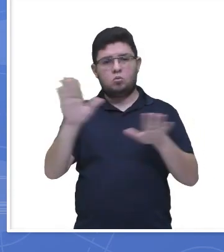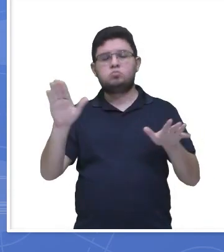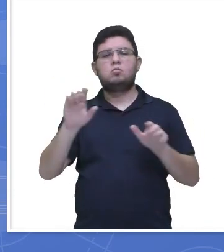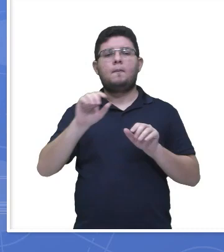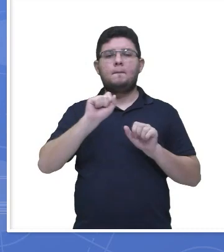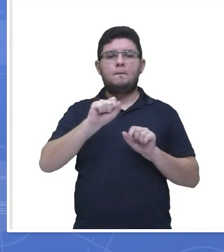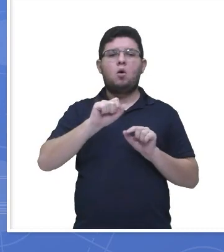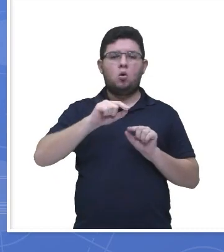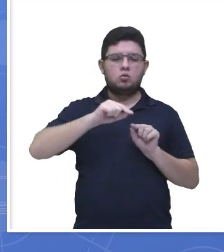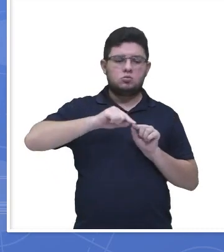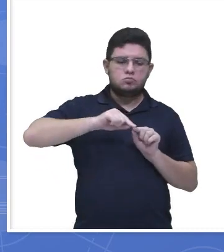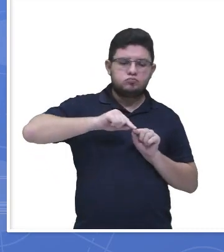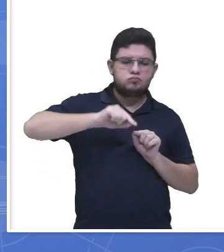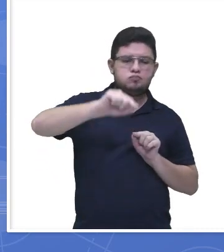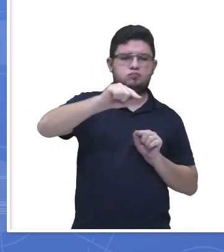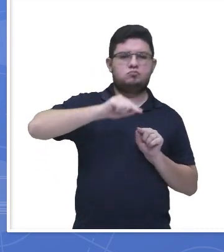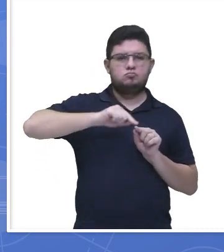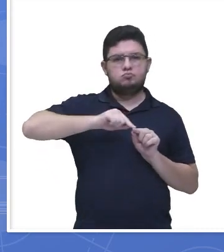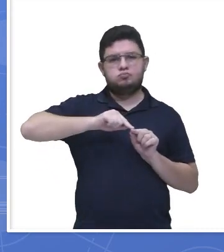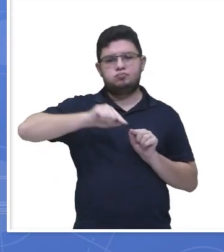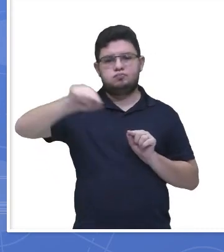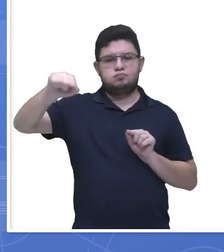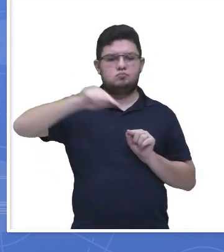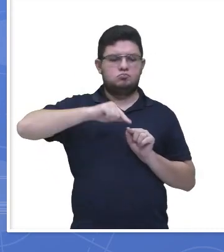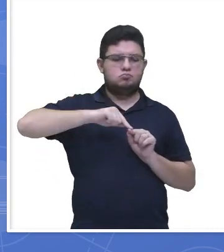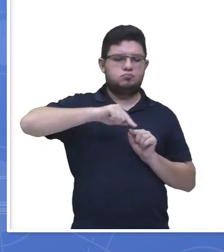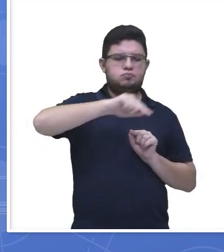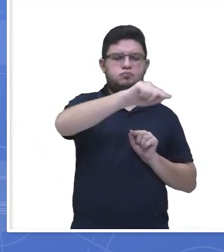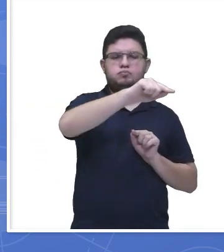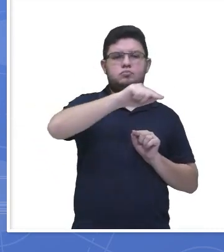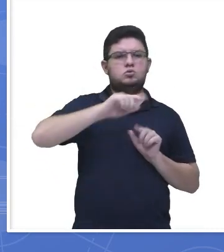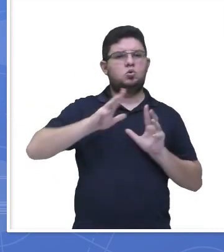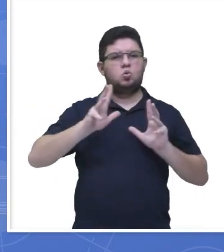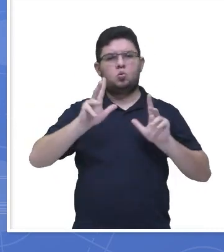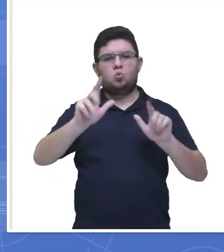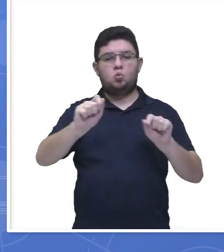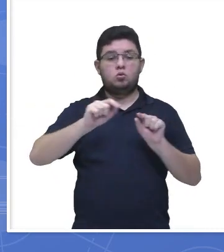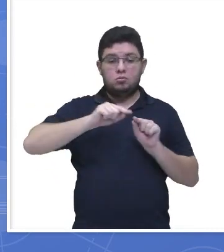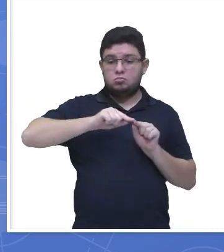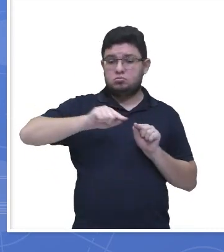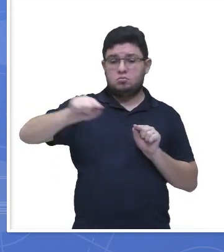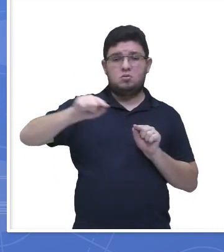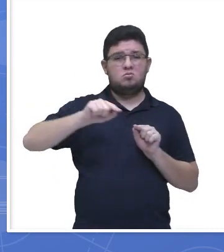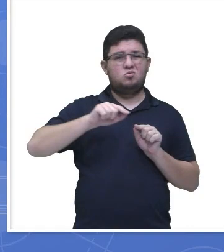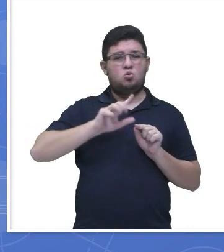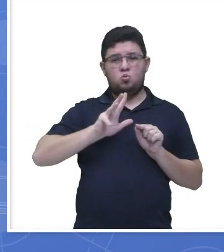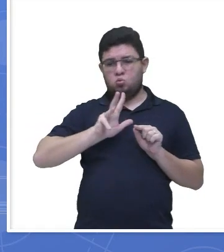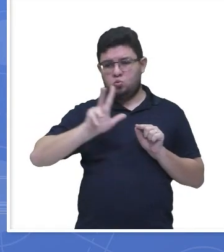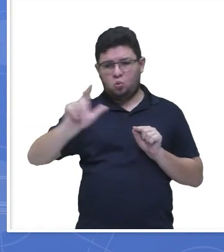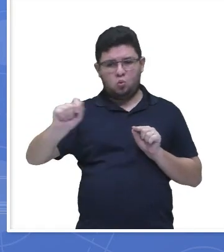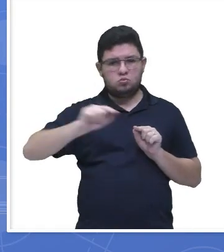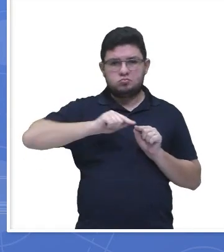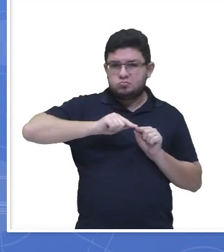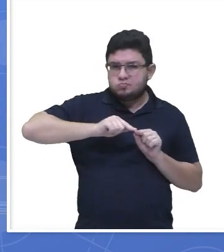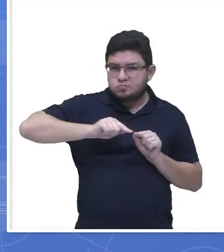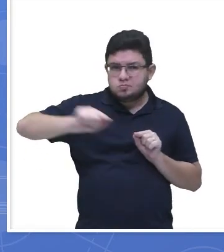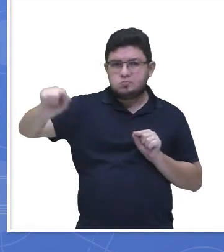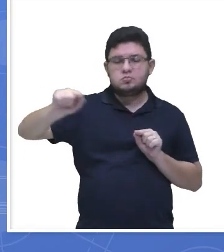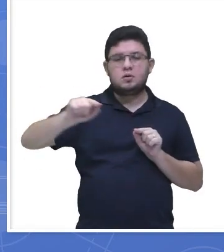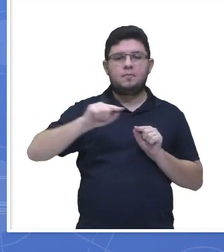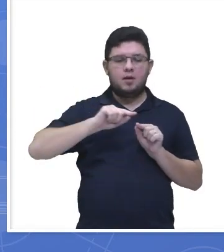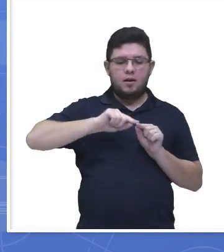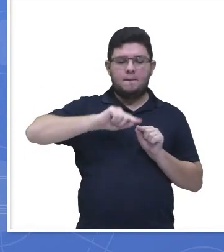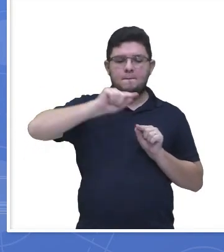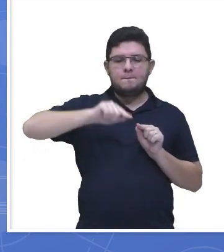todos os sentidos e quantas casas ela quiser, né? Desde que ela não pule, ela